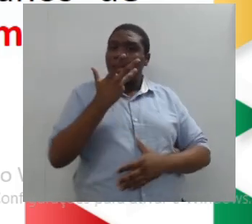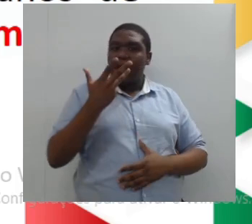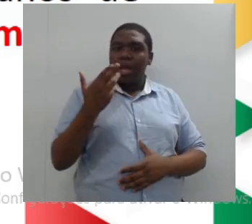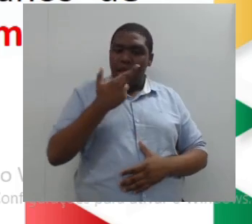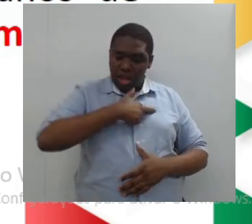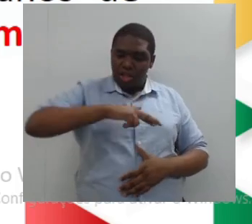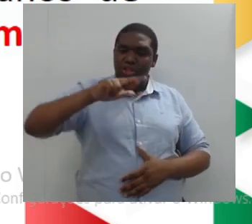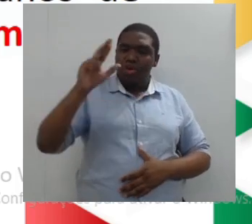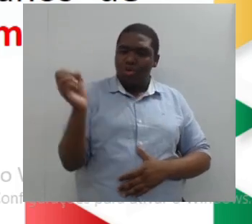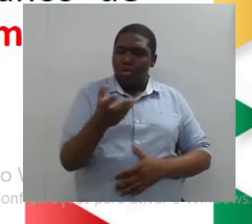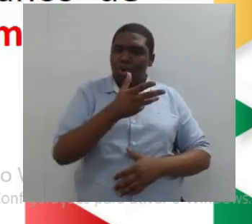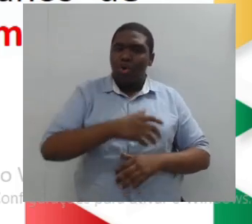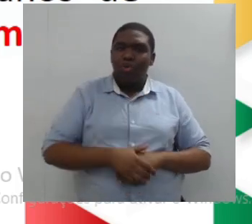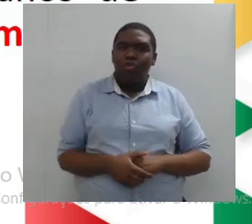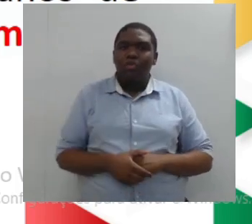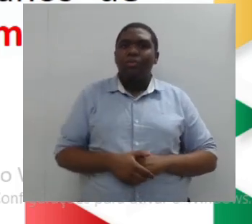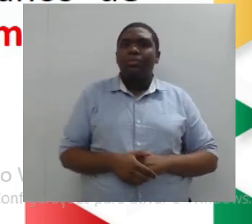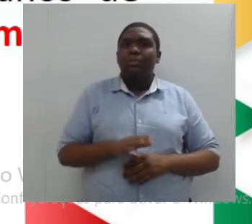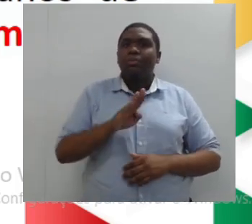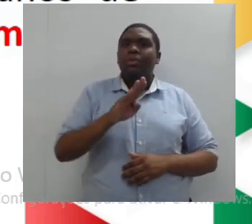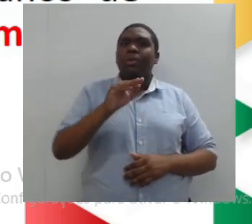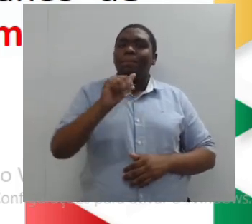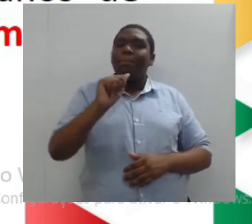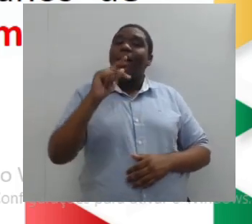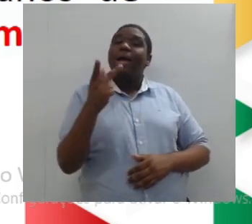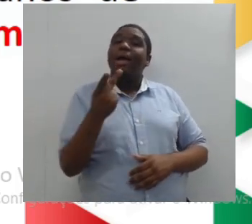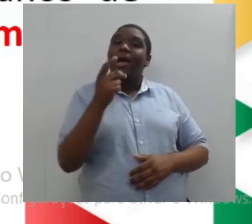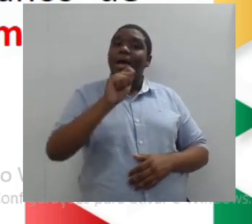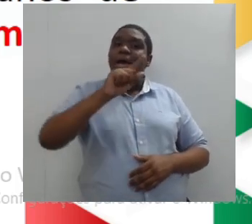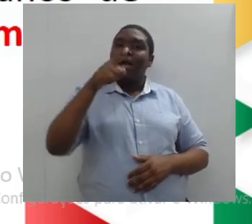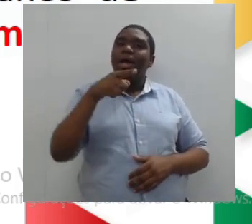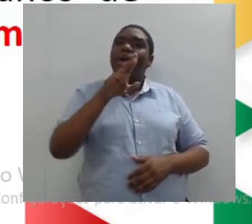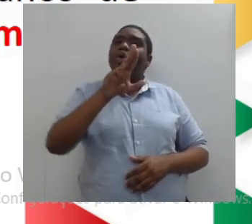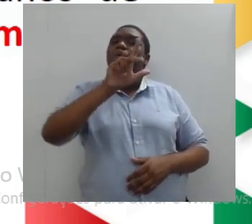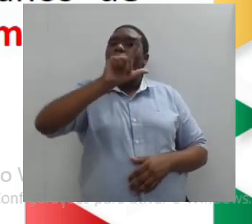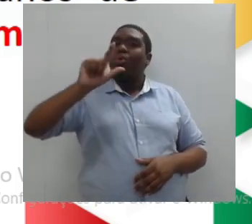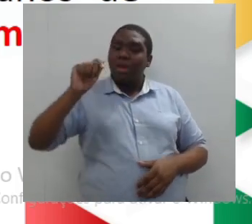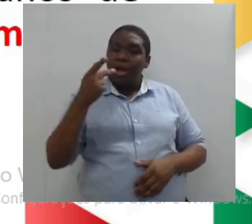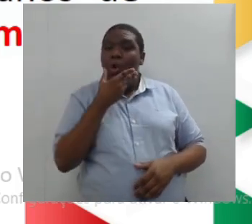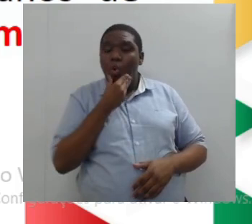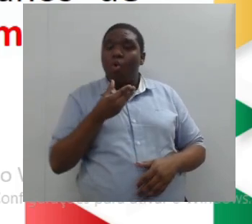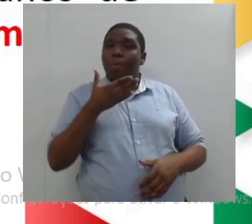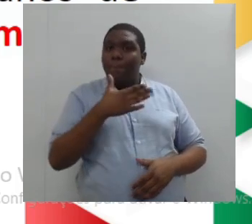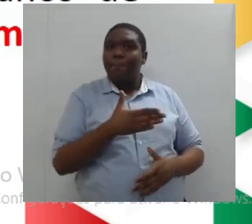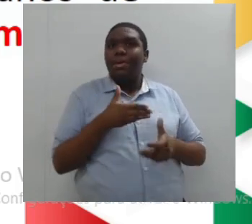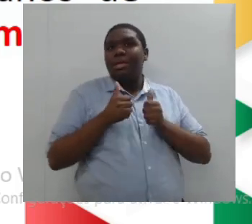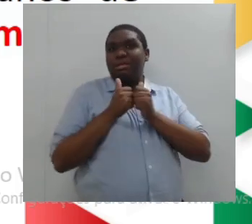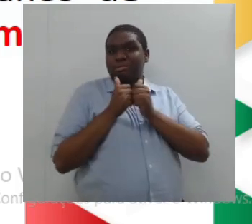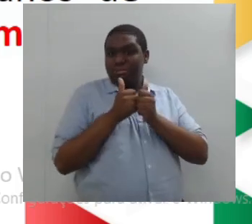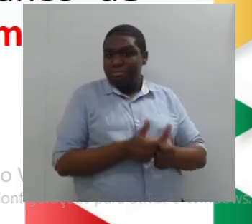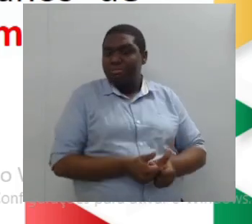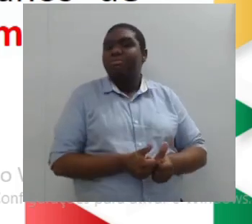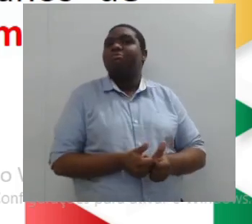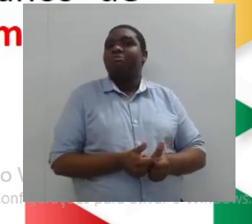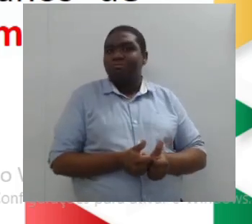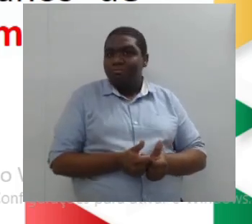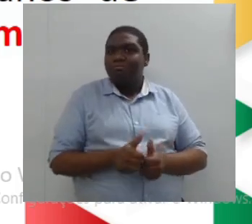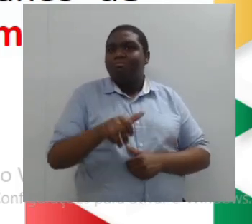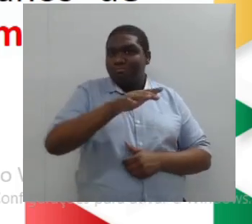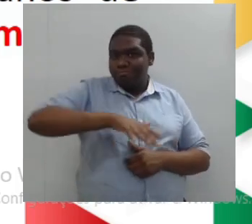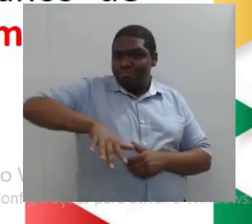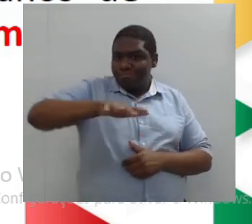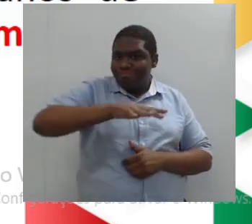Em razão disso, Baha'u'lláh e sua família foram duramente perseguidos pelo Império Persa e pelo